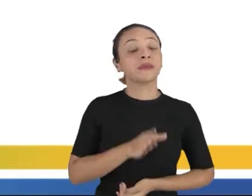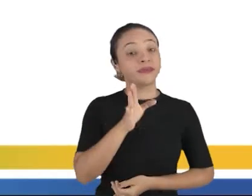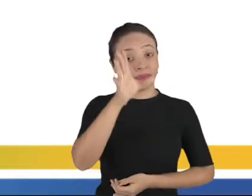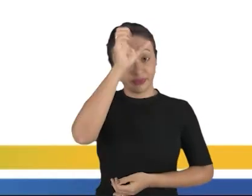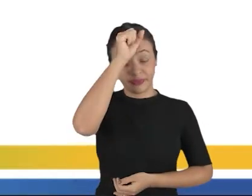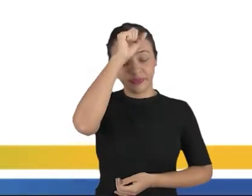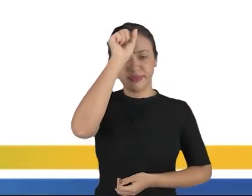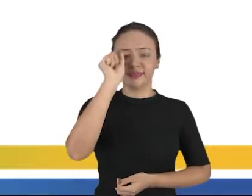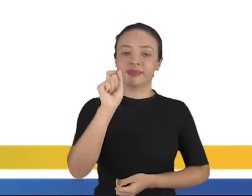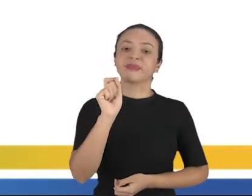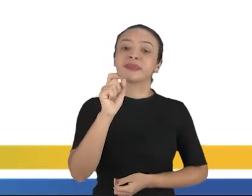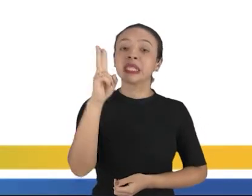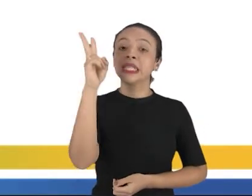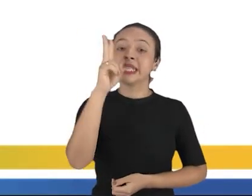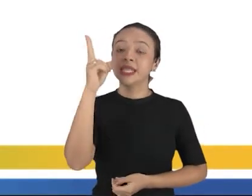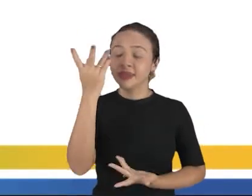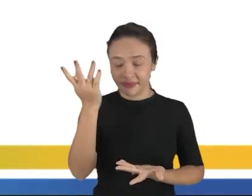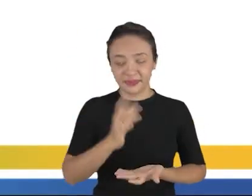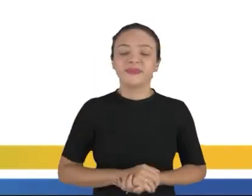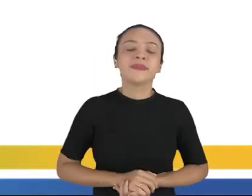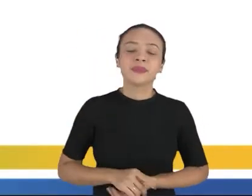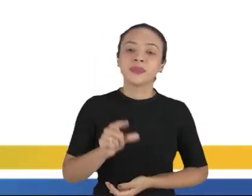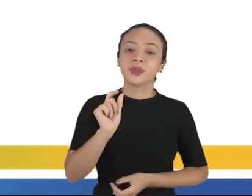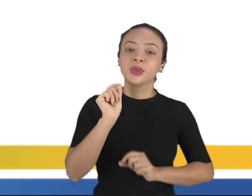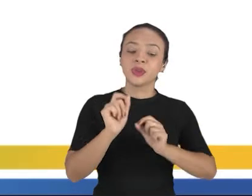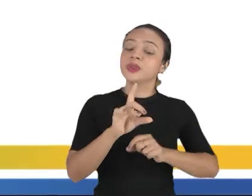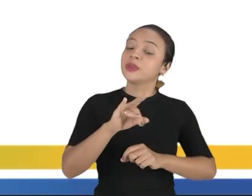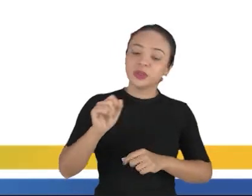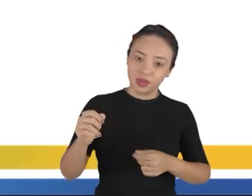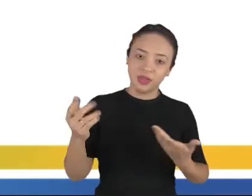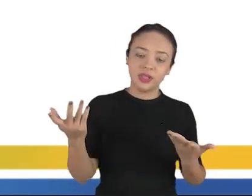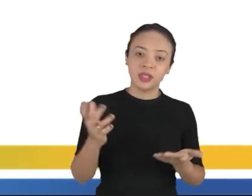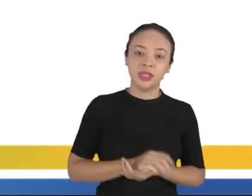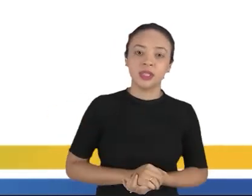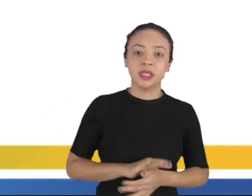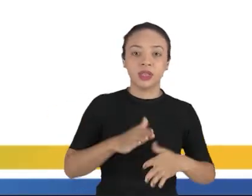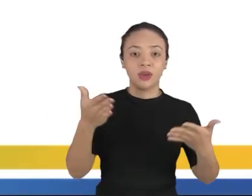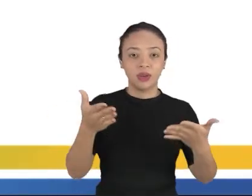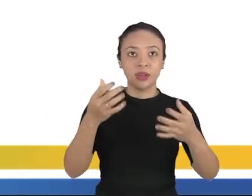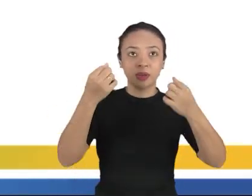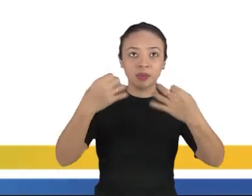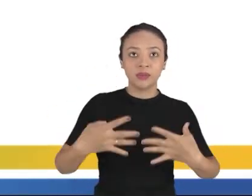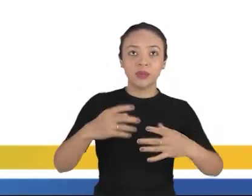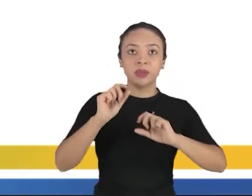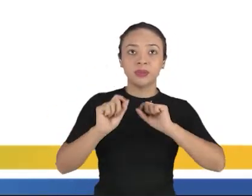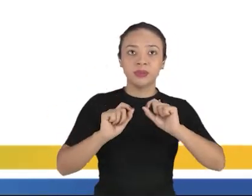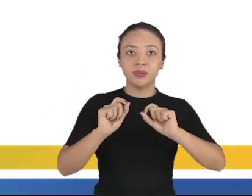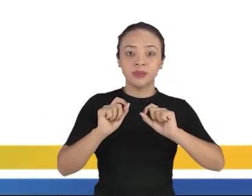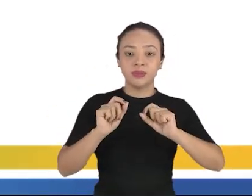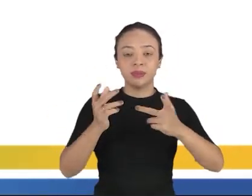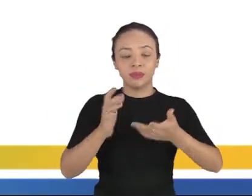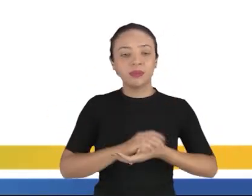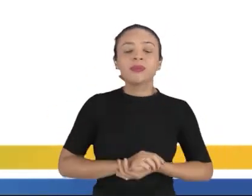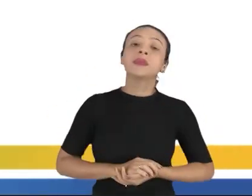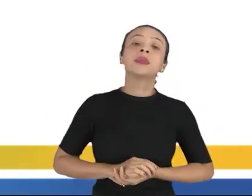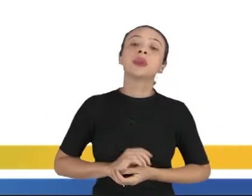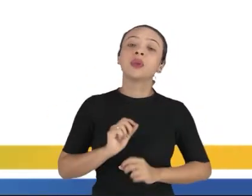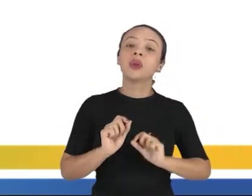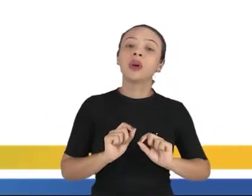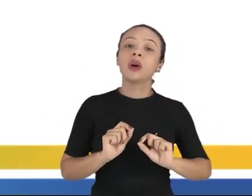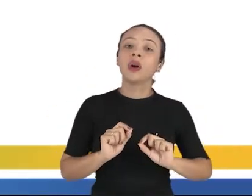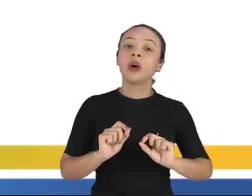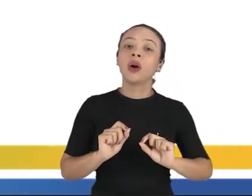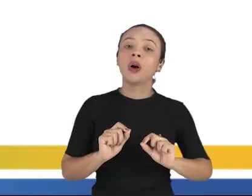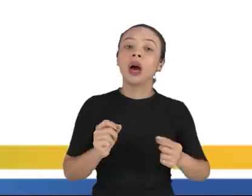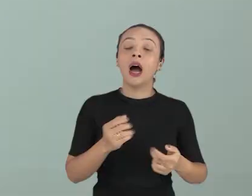aprendemos agora, relembramos, na verdade, né, um pouquinho sobre as datas, vamos falar sobre holidays and celebrations. Vamos falar um pouquinho sobre